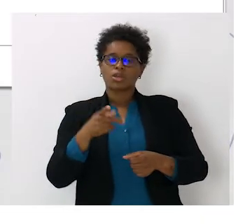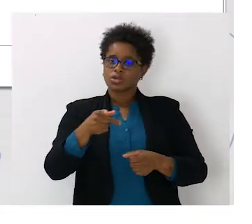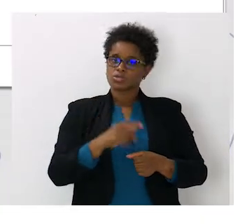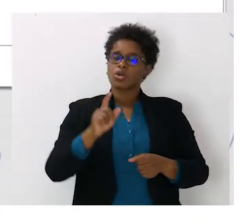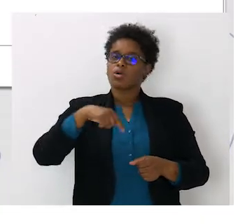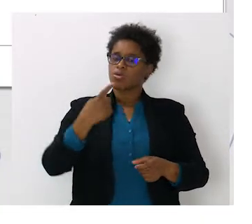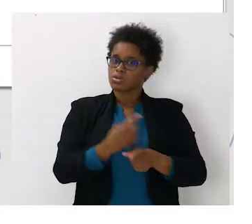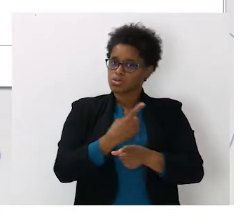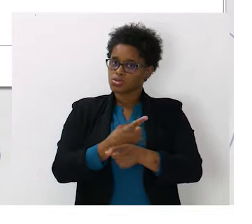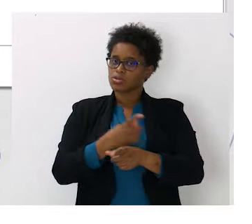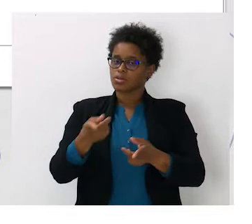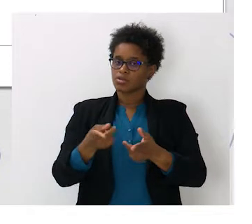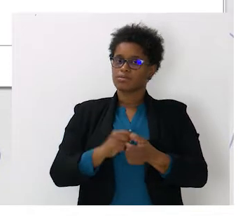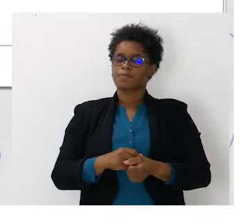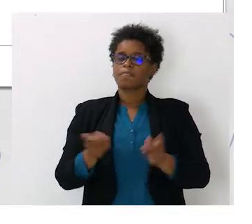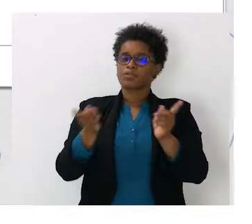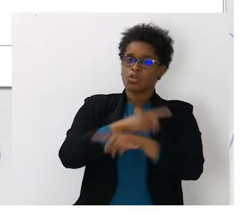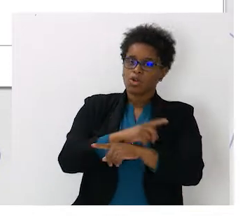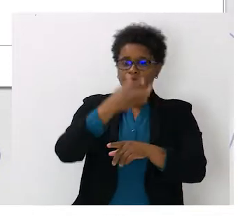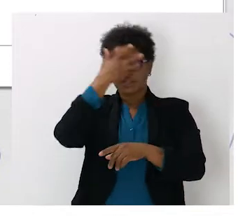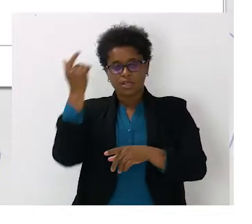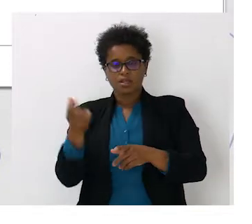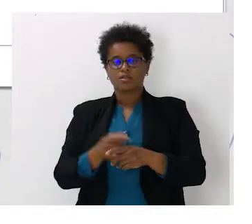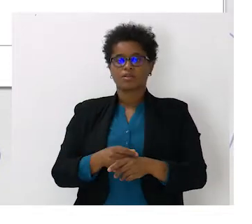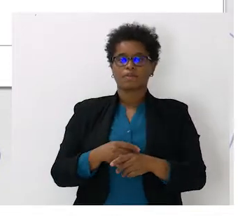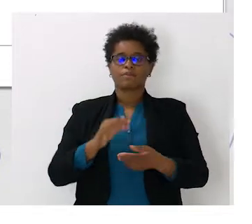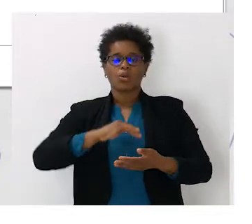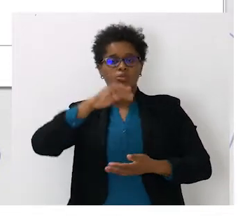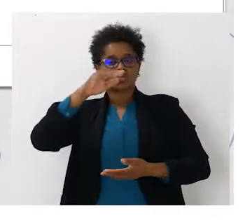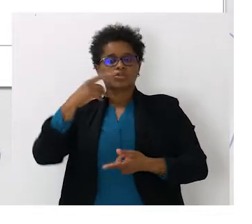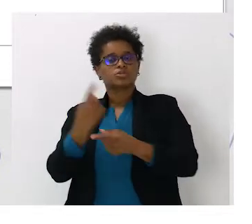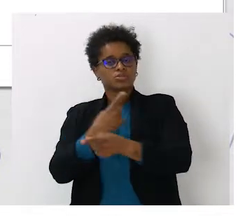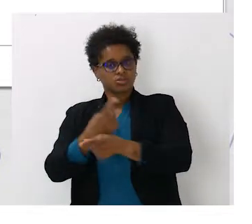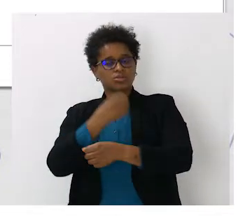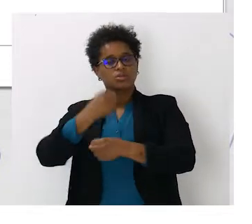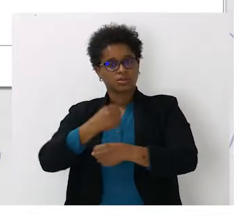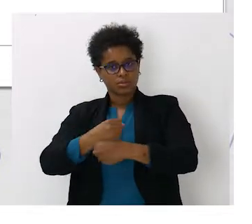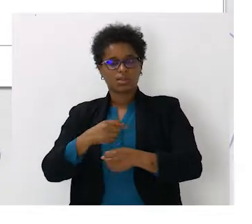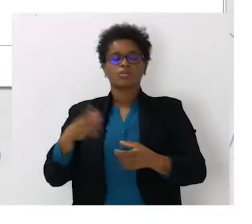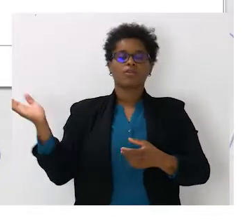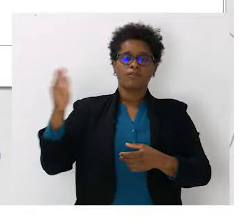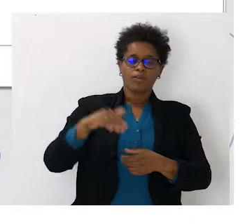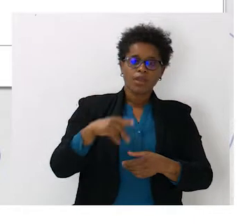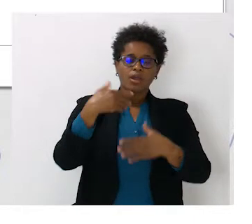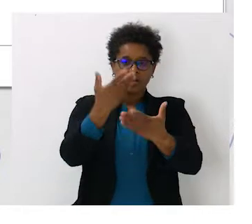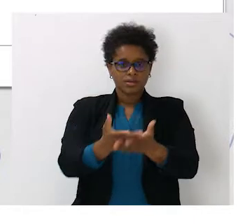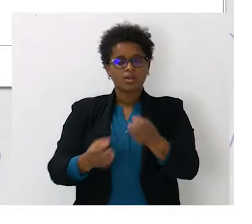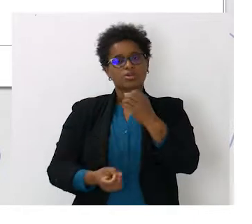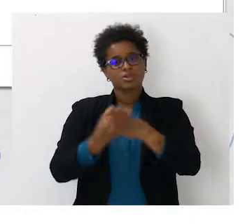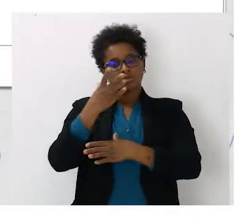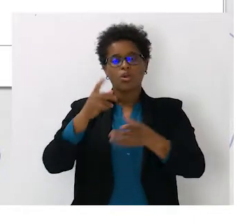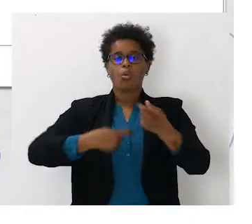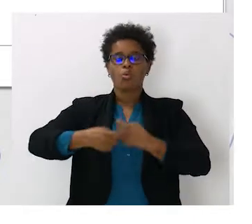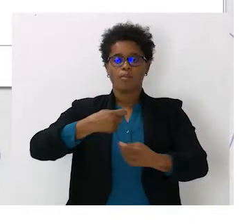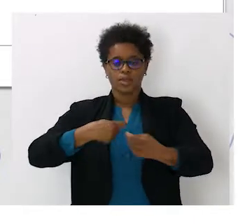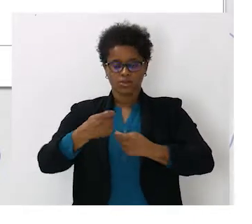razão é o desenvolvimento das trocas facilitadas pelo acumular dos excedentes de produção, que vieram a dar origem